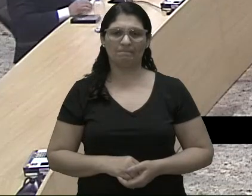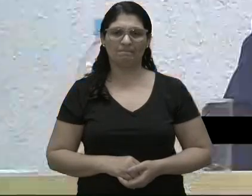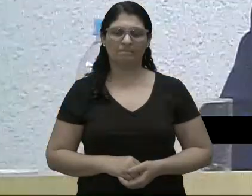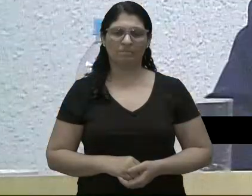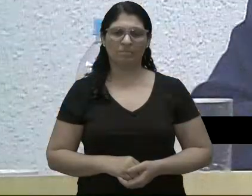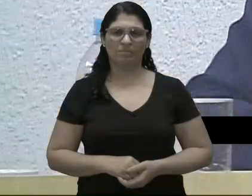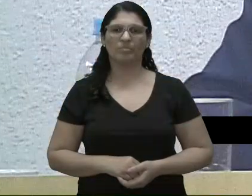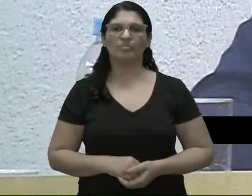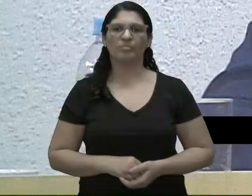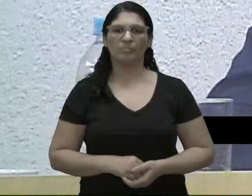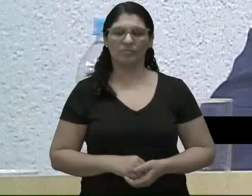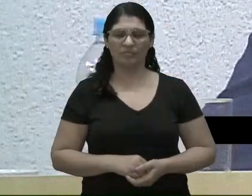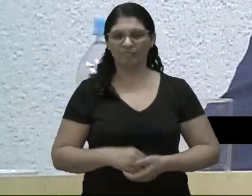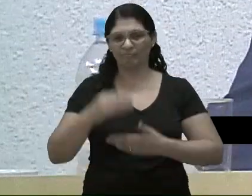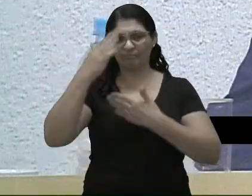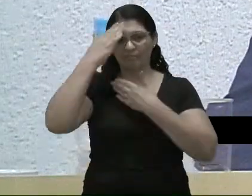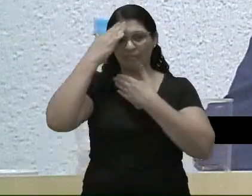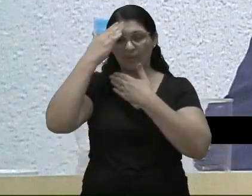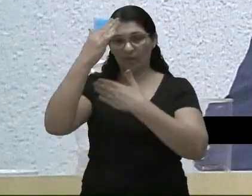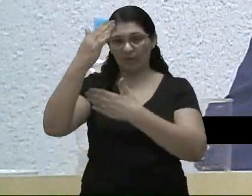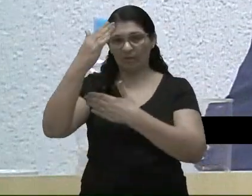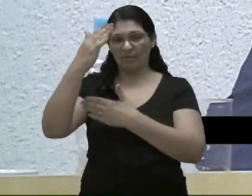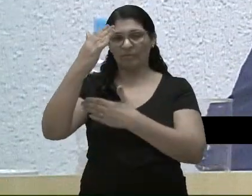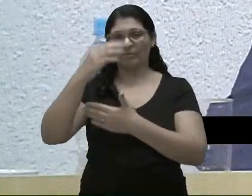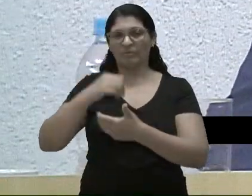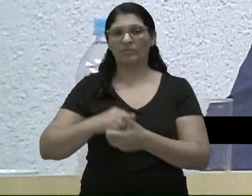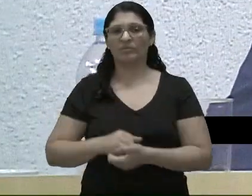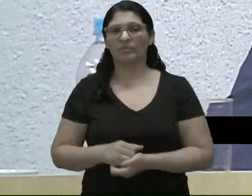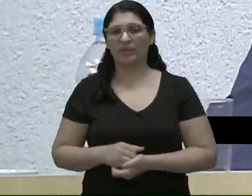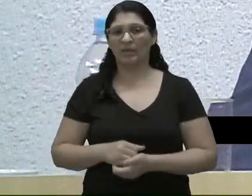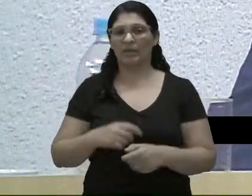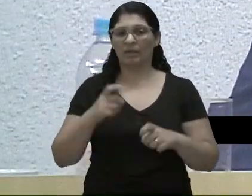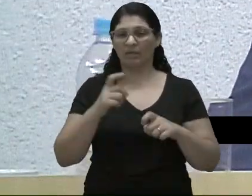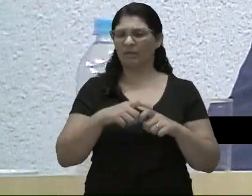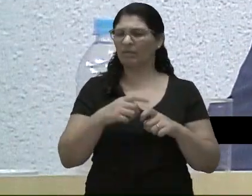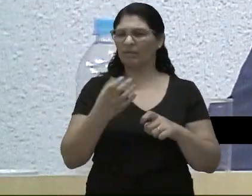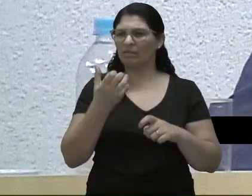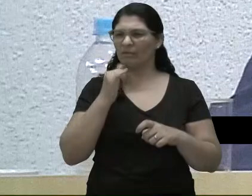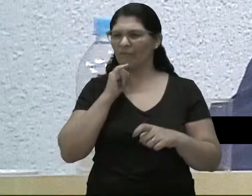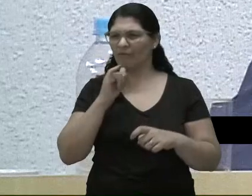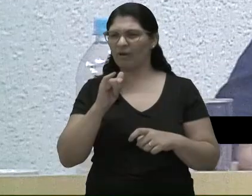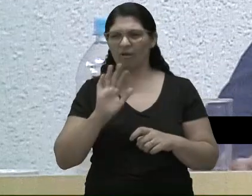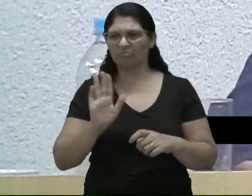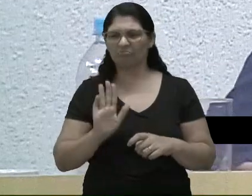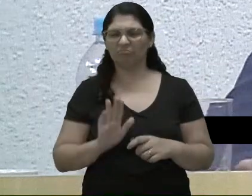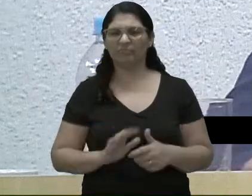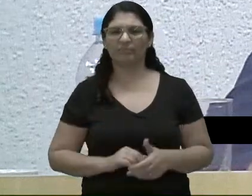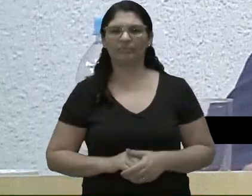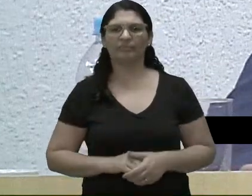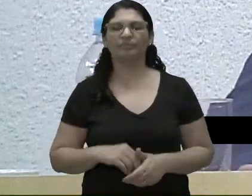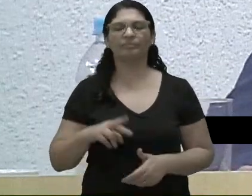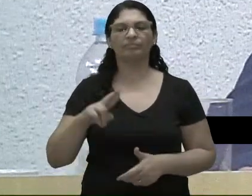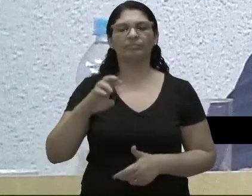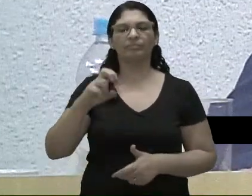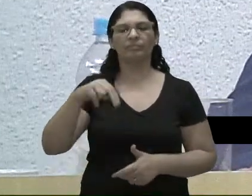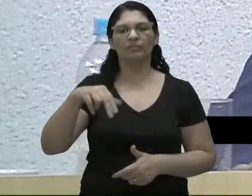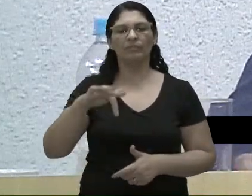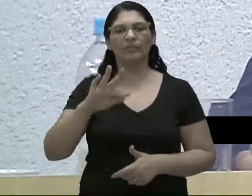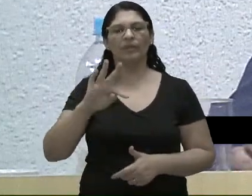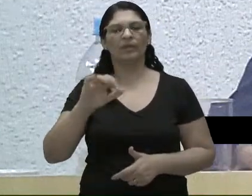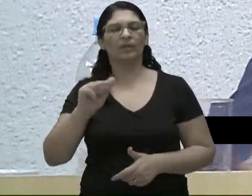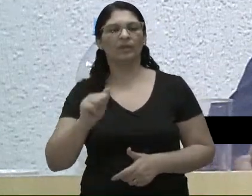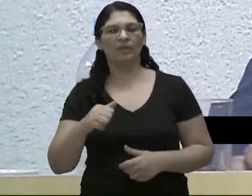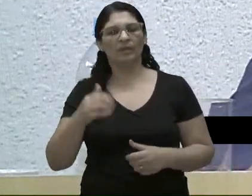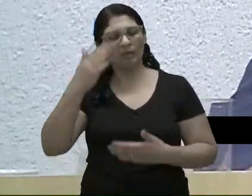Bom, senhora Renata, muito obrigado. Doutor, quer falar alguma coisa? Tá tranquilo? Renato, muito obrigado pela sua